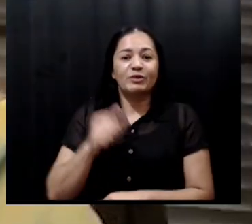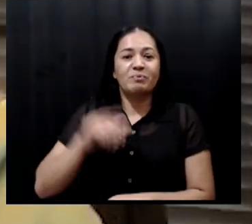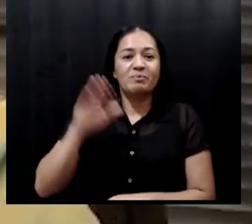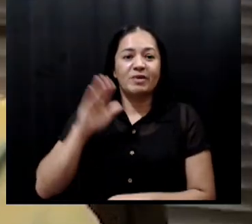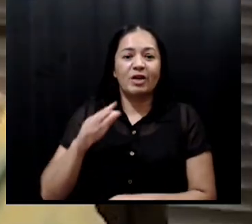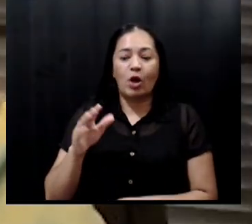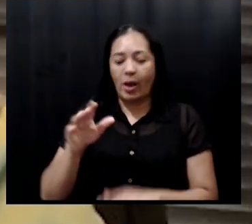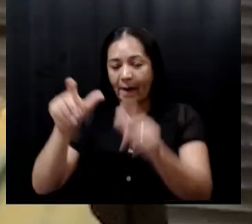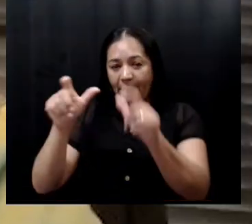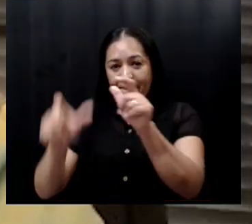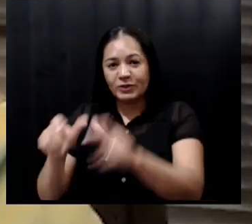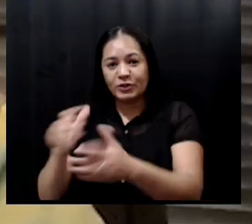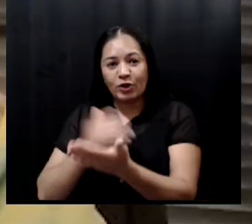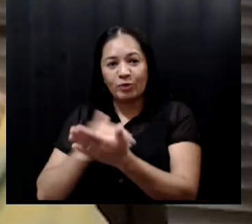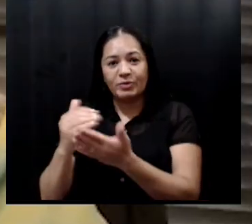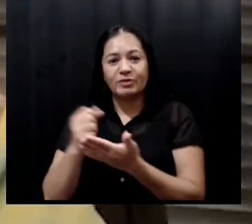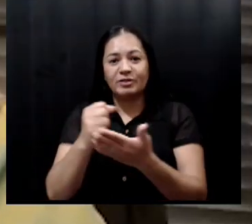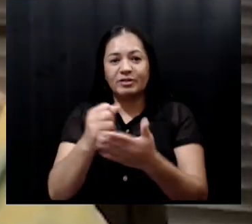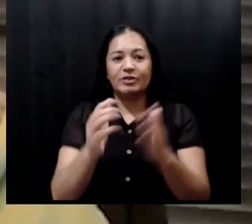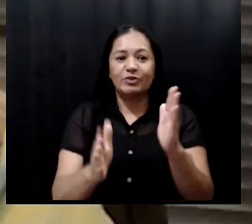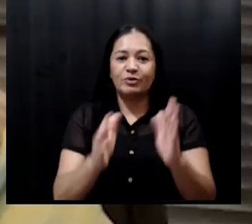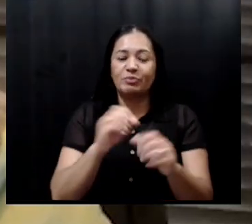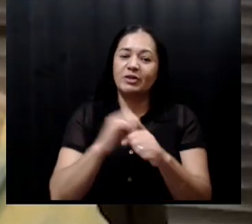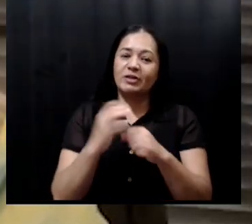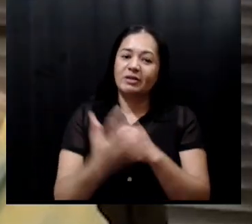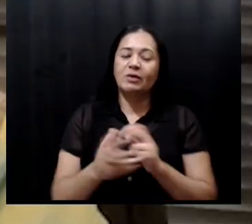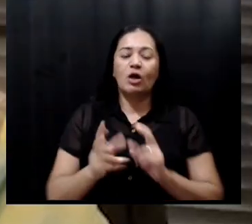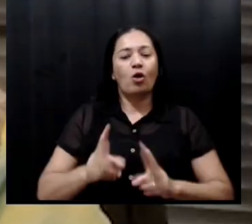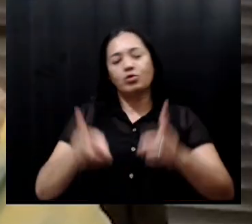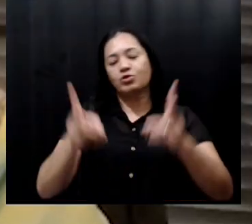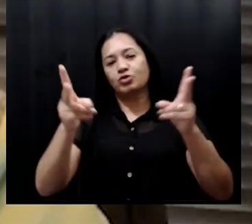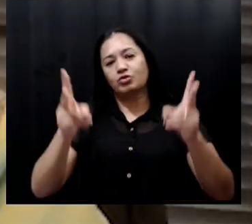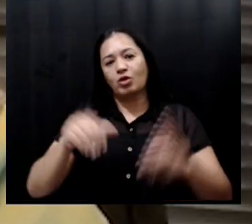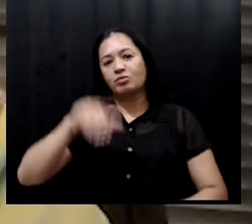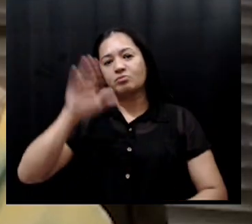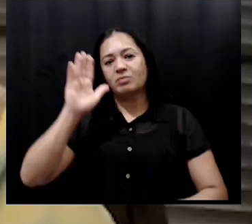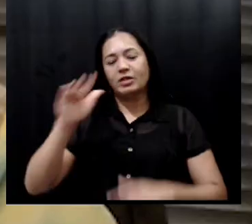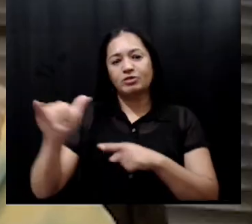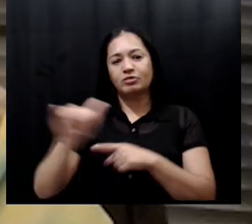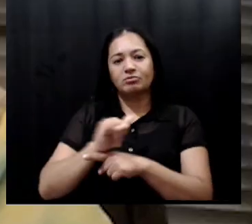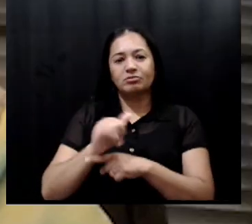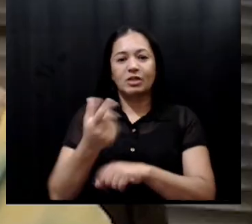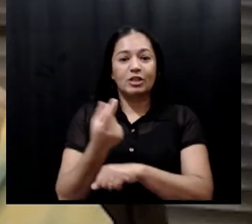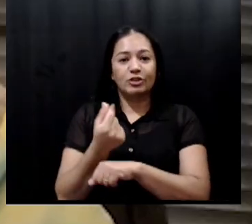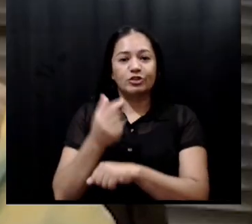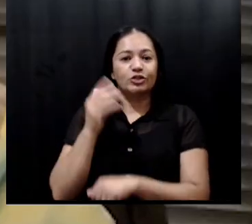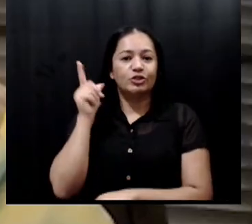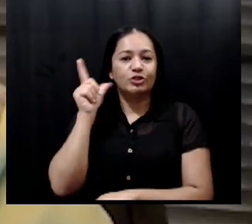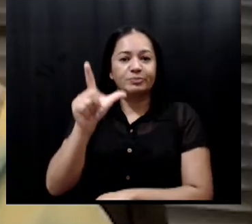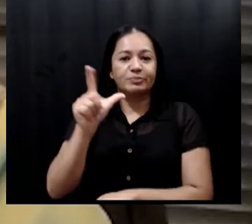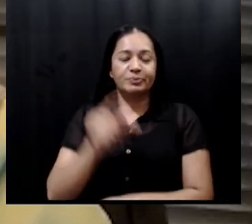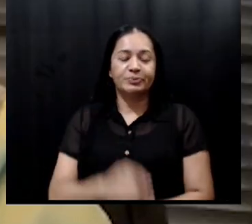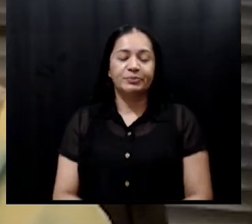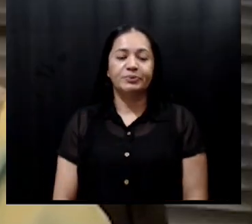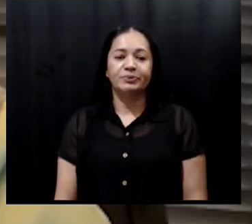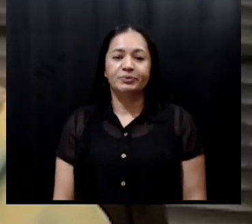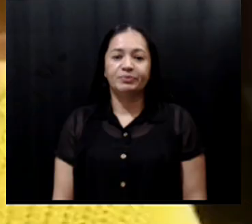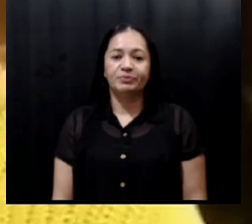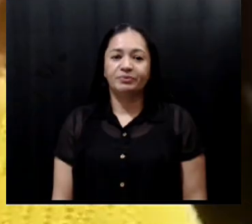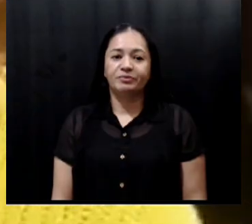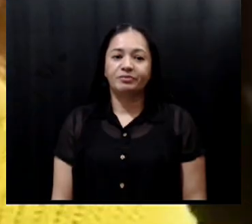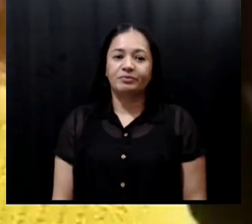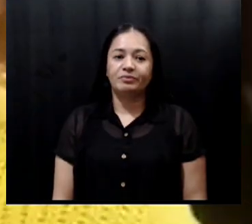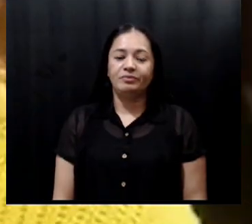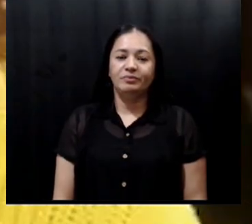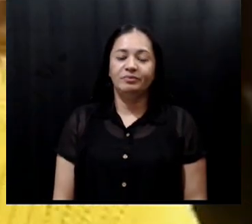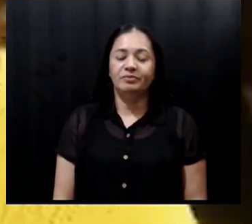na pandemia continuou como mais um braço ali de faturamento do negócio, né? Isso não volta mais.